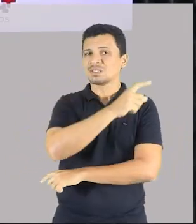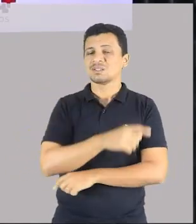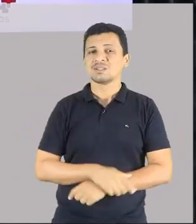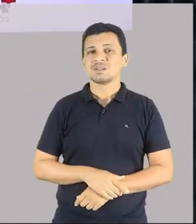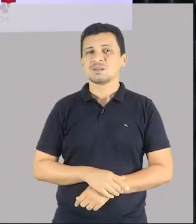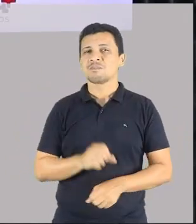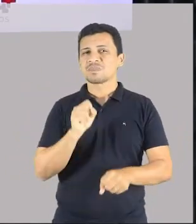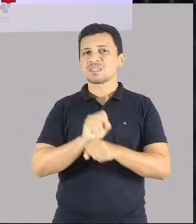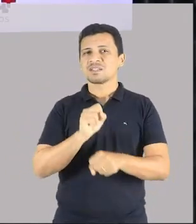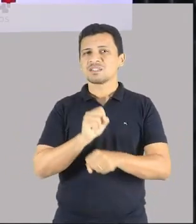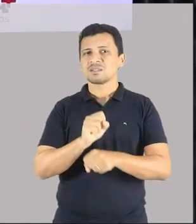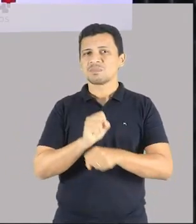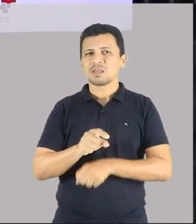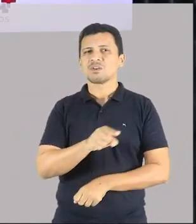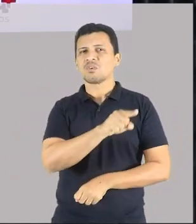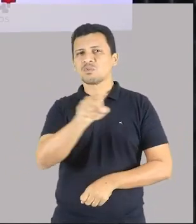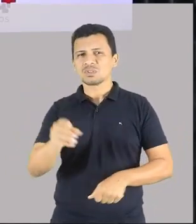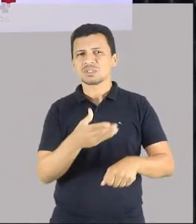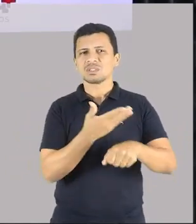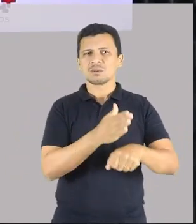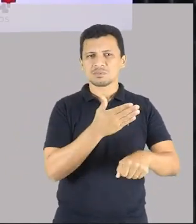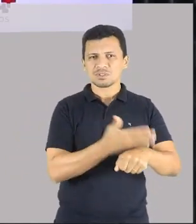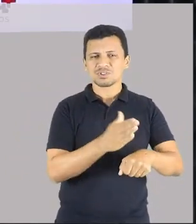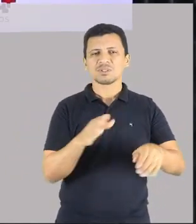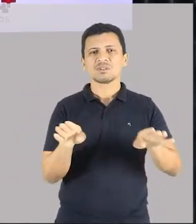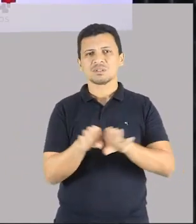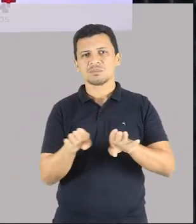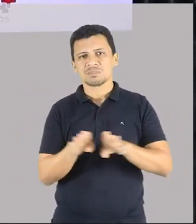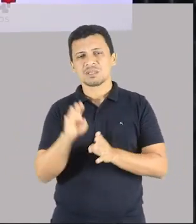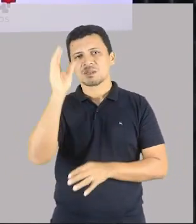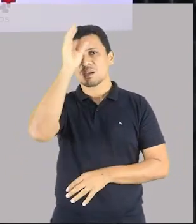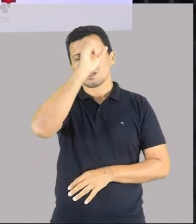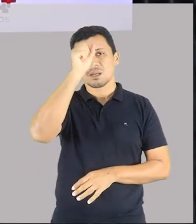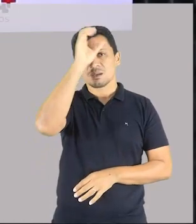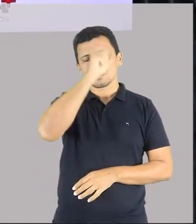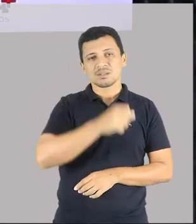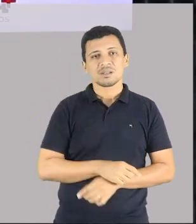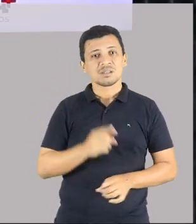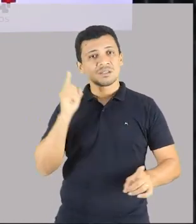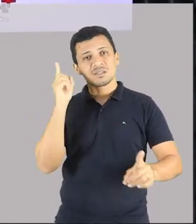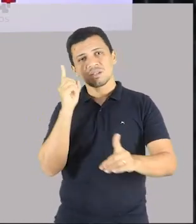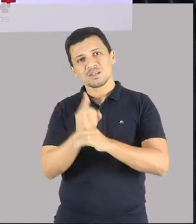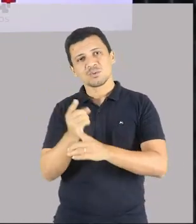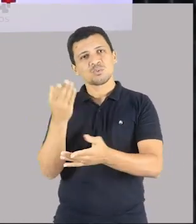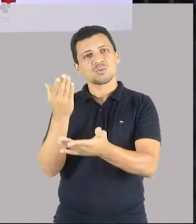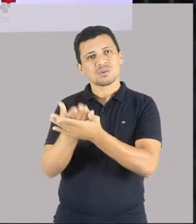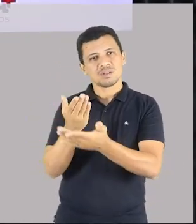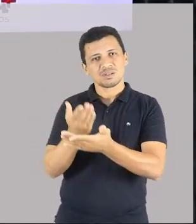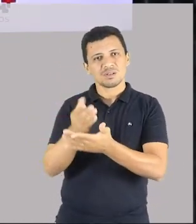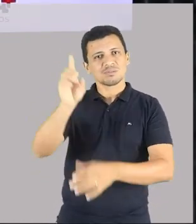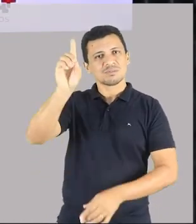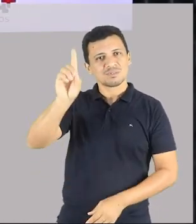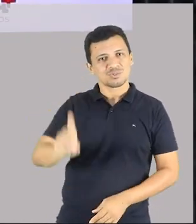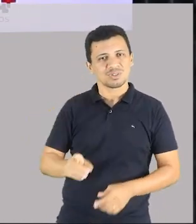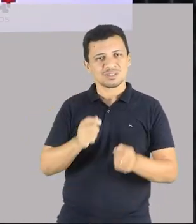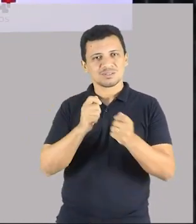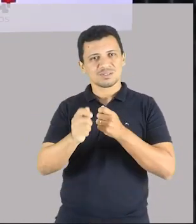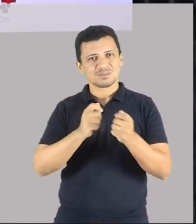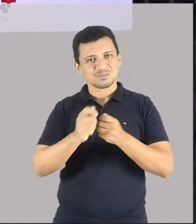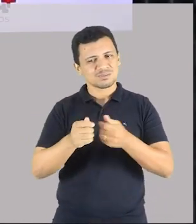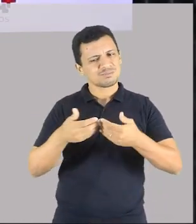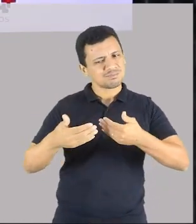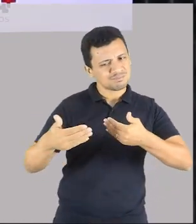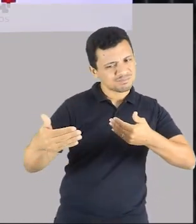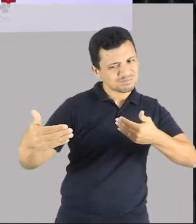mas a gente espera que vocês tenham praticado, que vocês tenham aprendido, e a gente se encontra nas próximas aulas do direito administrativo, nas próximas já